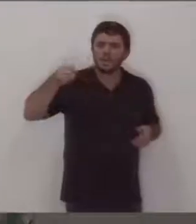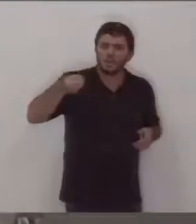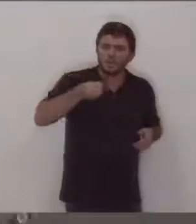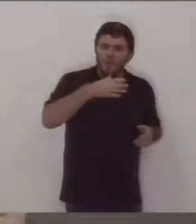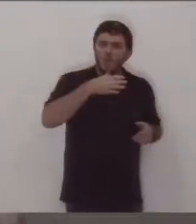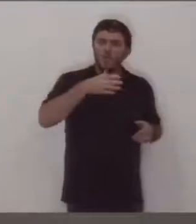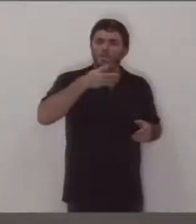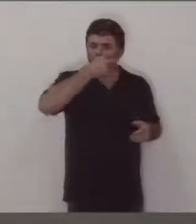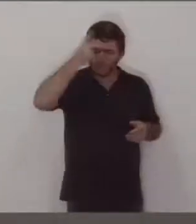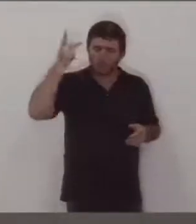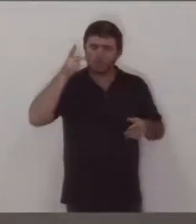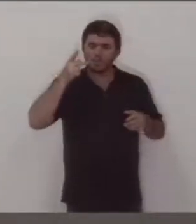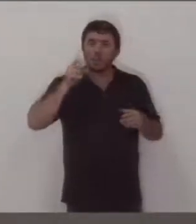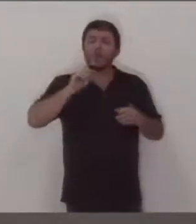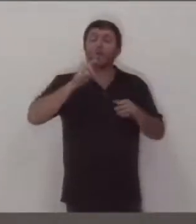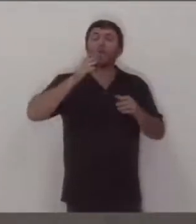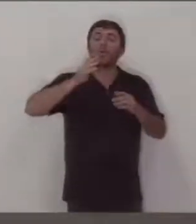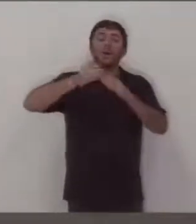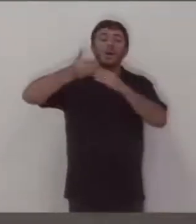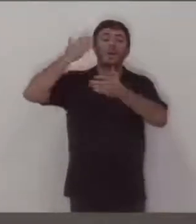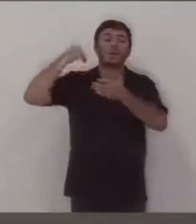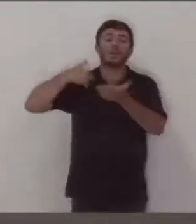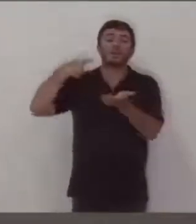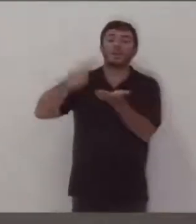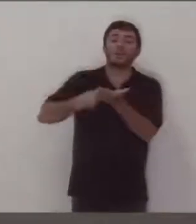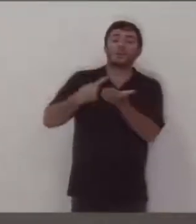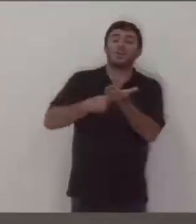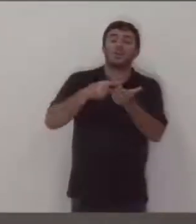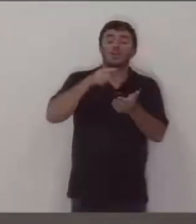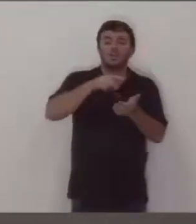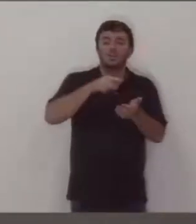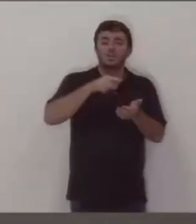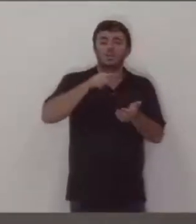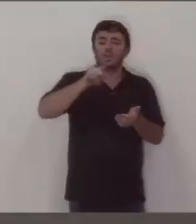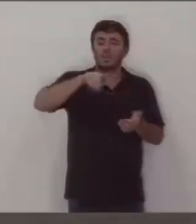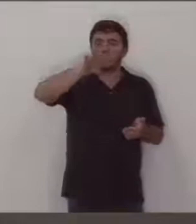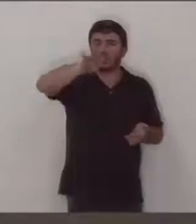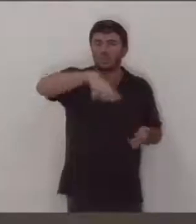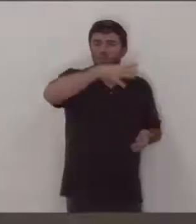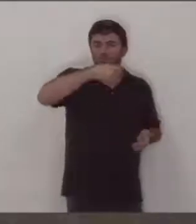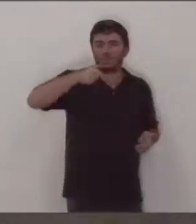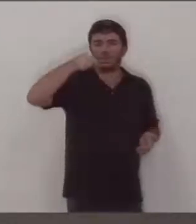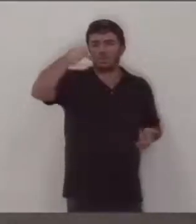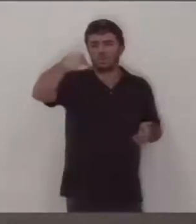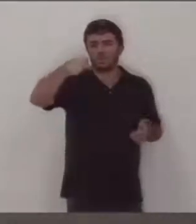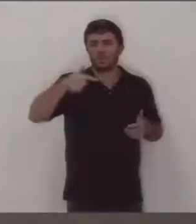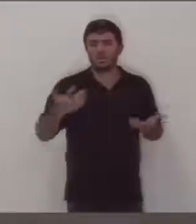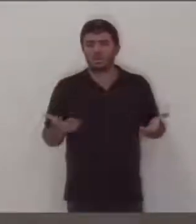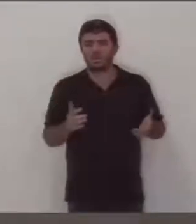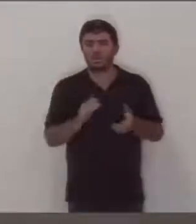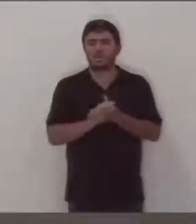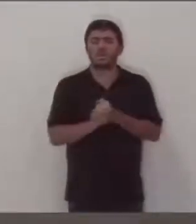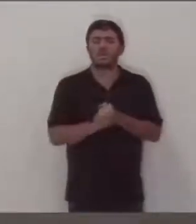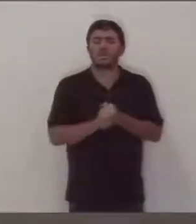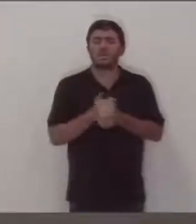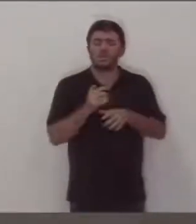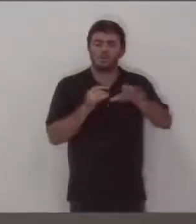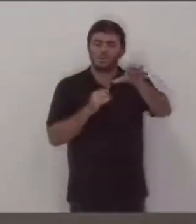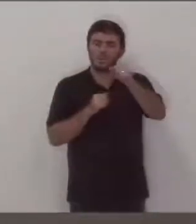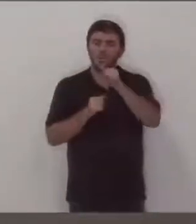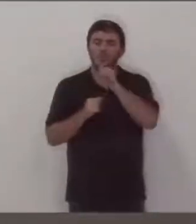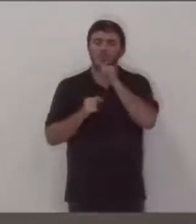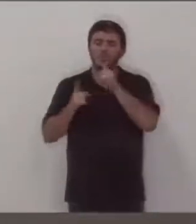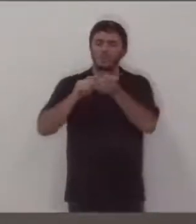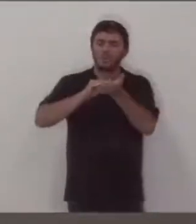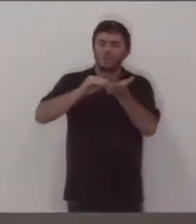ou são as funções que tinha sido combinado na tabela 7? Então, eu acho que é importante a gente pegar o exemplo aí da Secretaria de Saúde. De